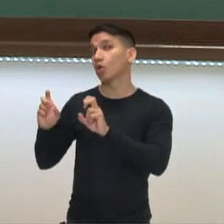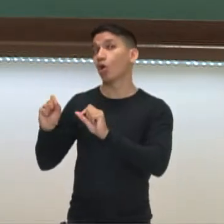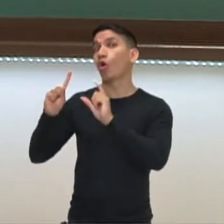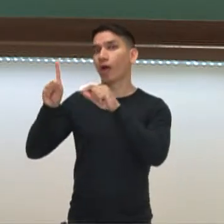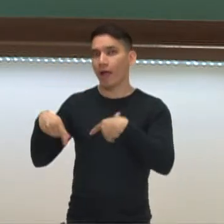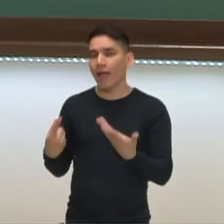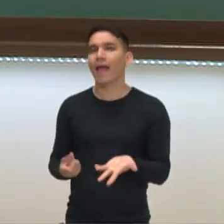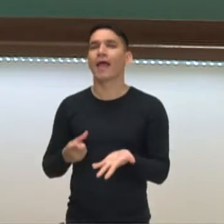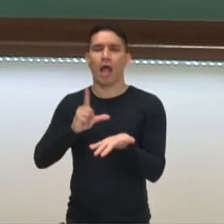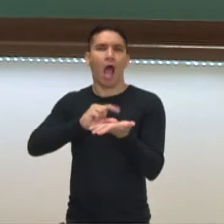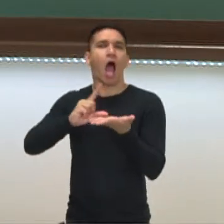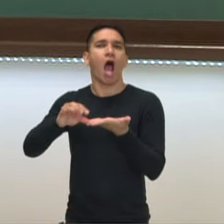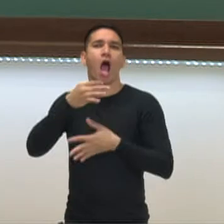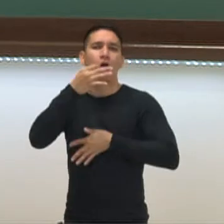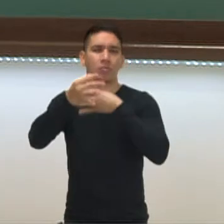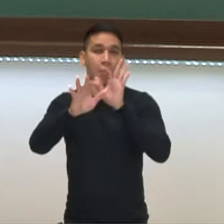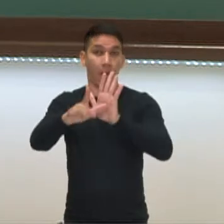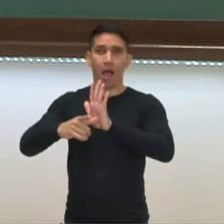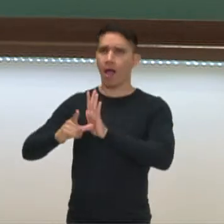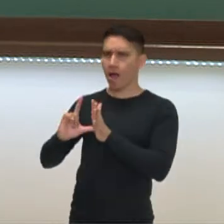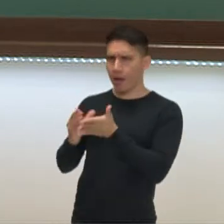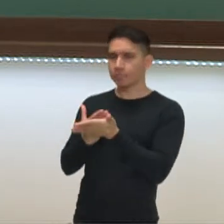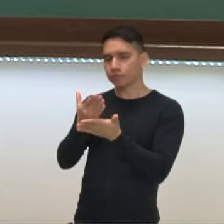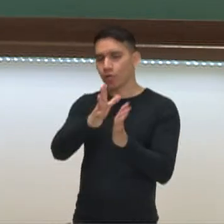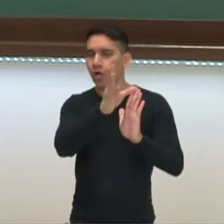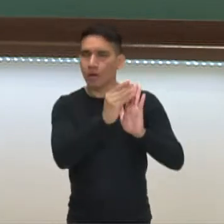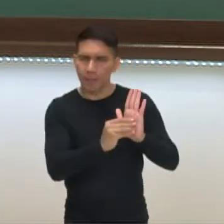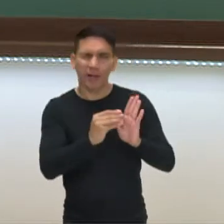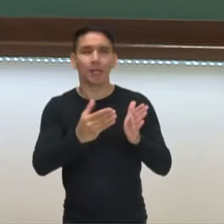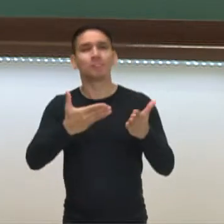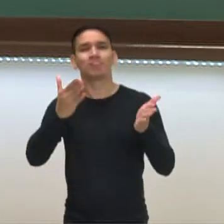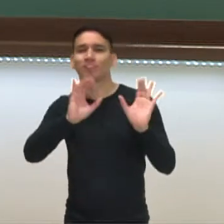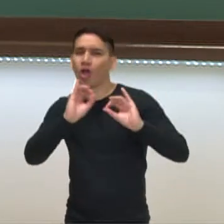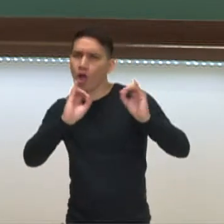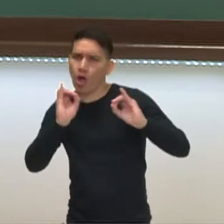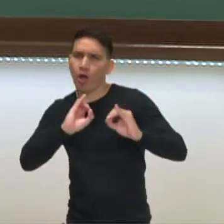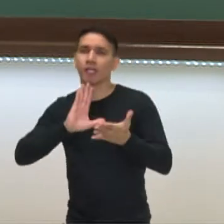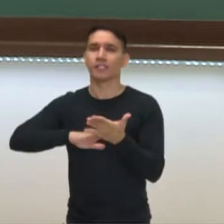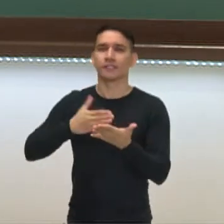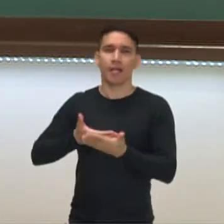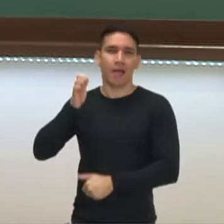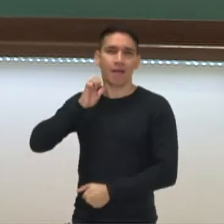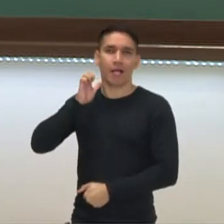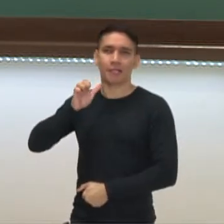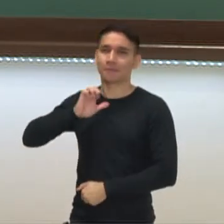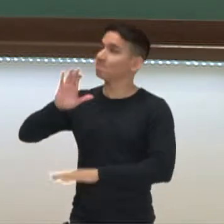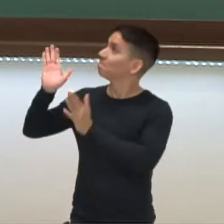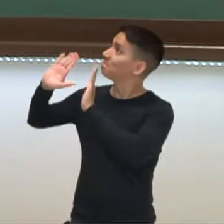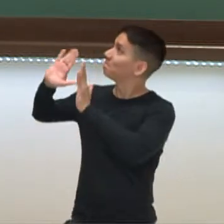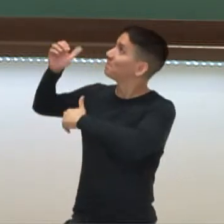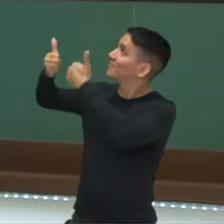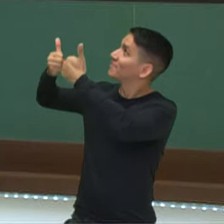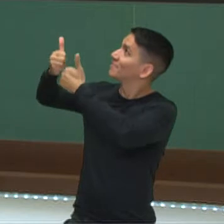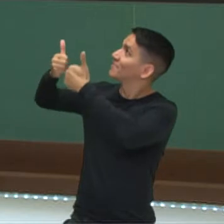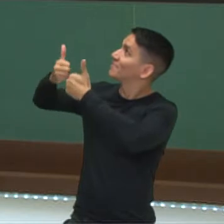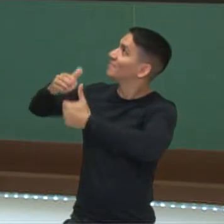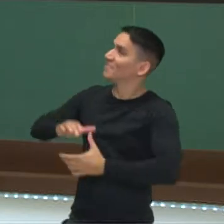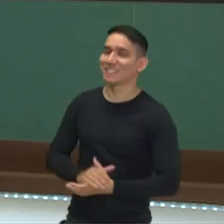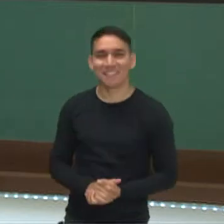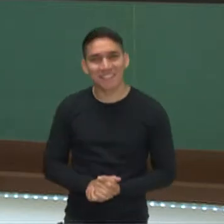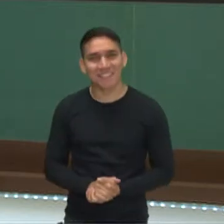de opinião. Mas antes de irmos aos conteúdos, vamos cumprimentar o nosso intérprete Ézio. Tudo bem,